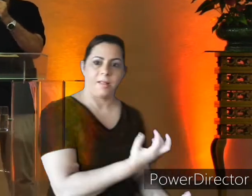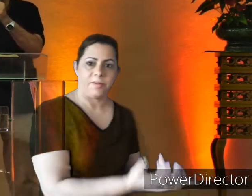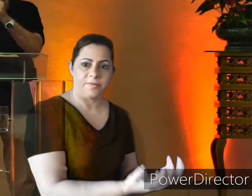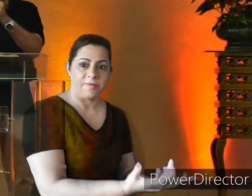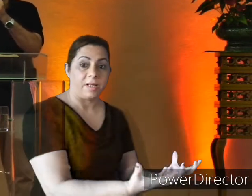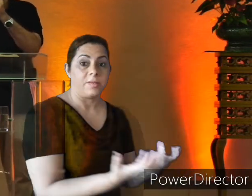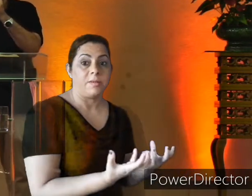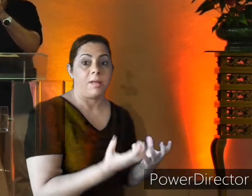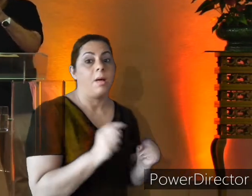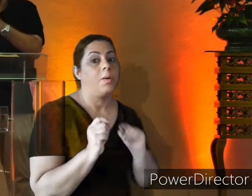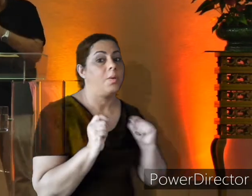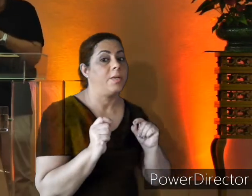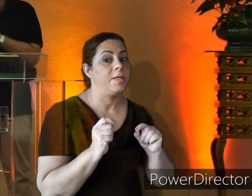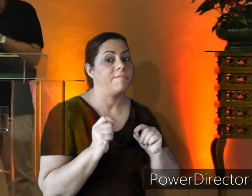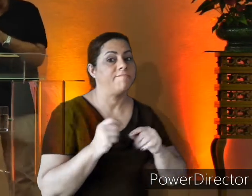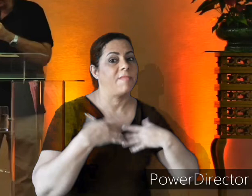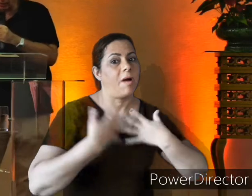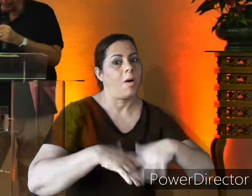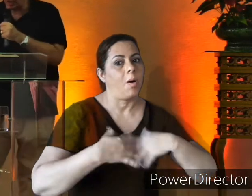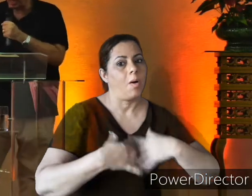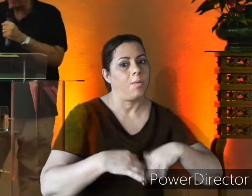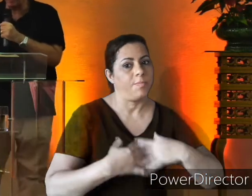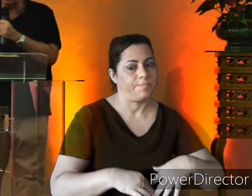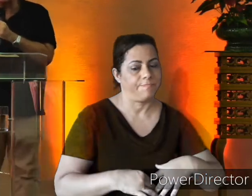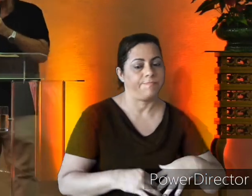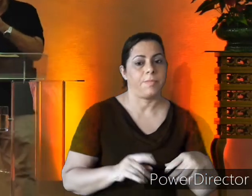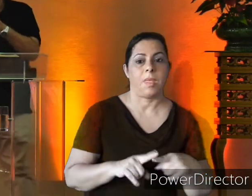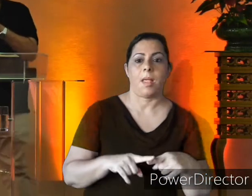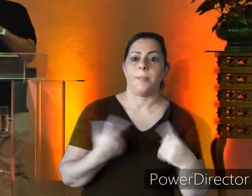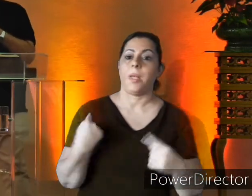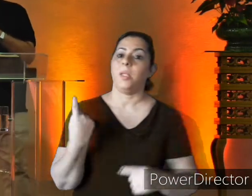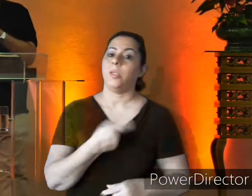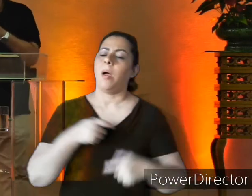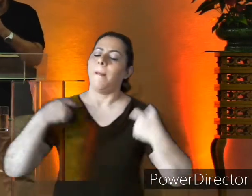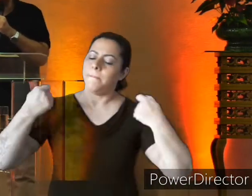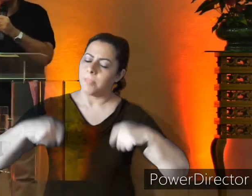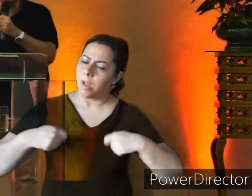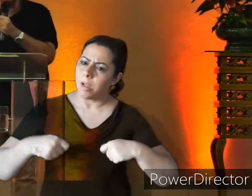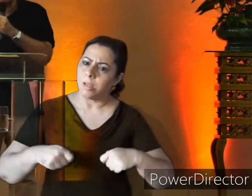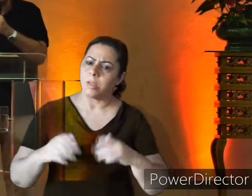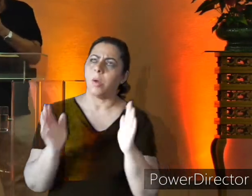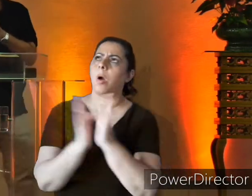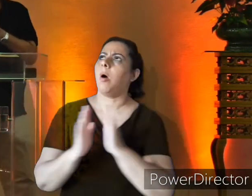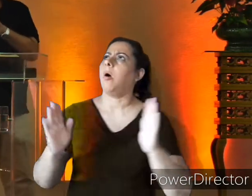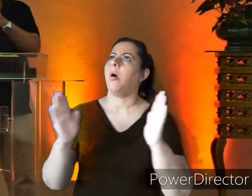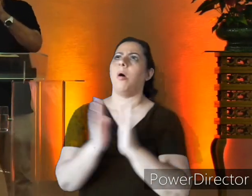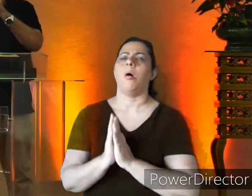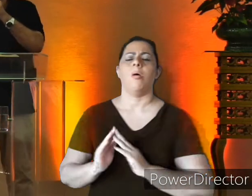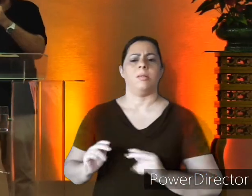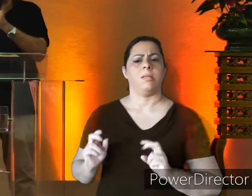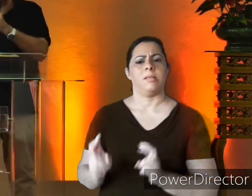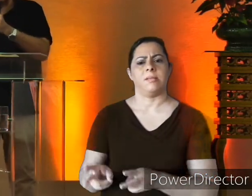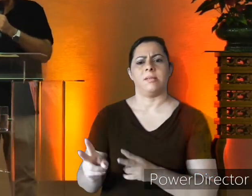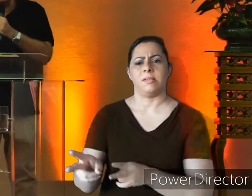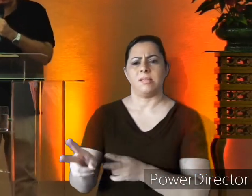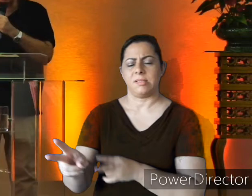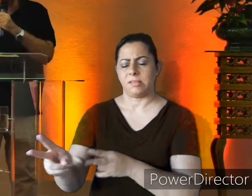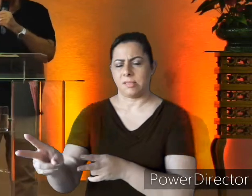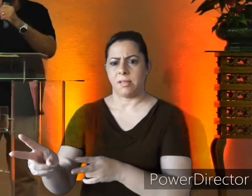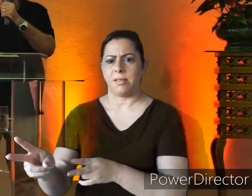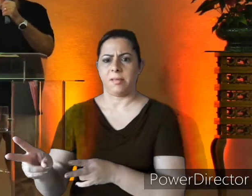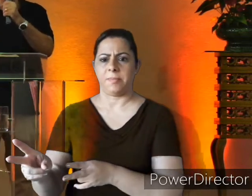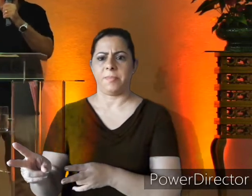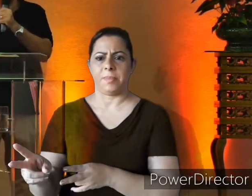não desistimos. E mais uma vez eu quero te lembrar então, não importa o tempo que possa levar, talvez você